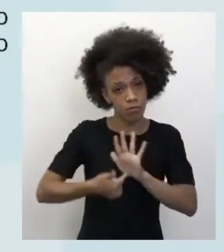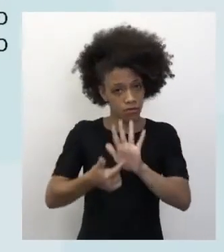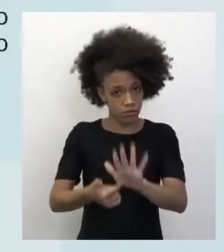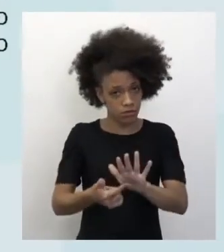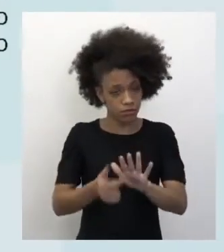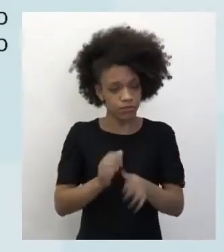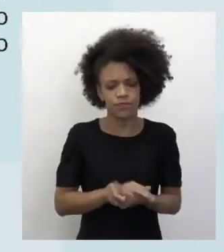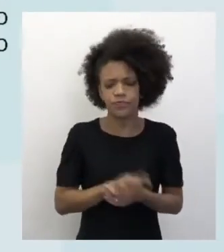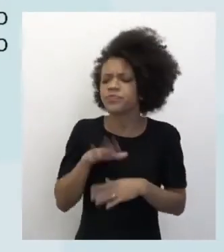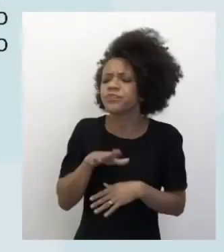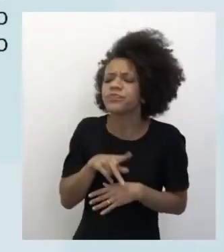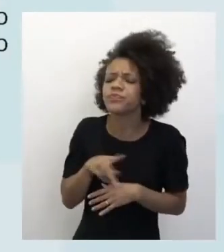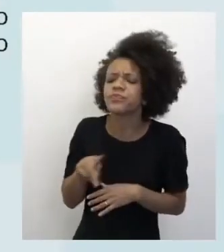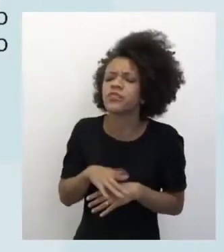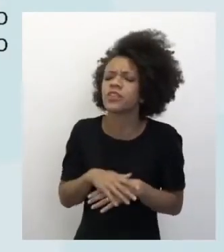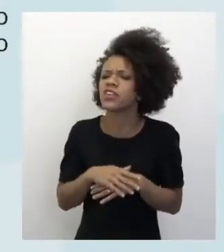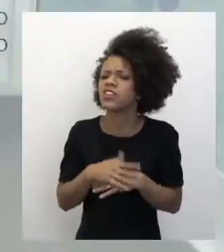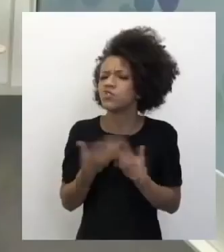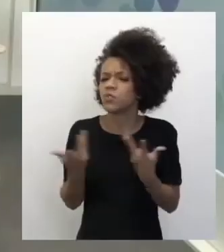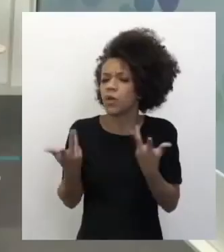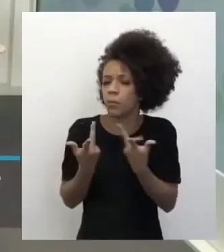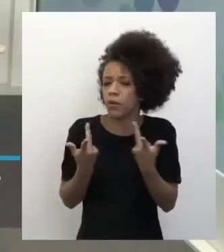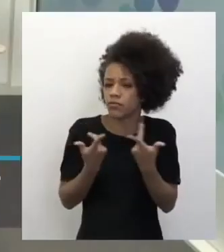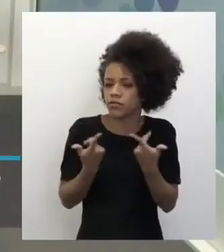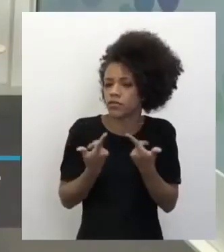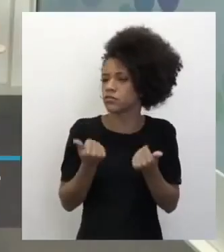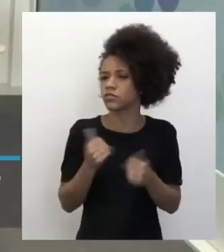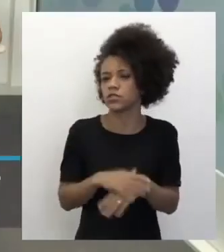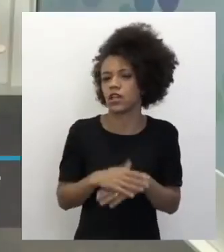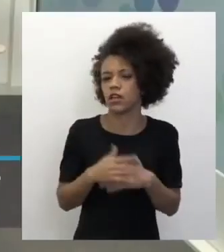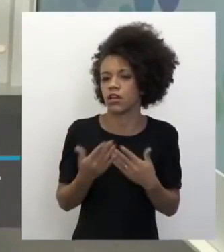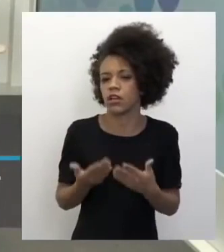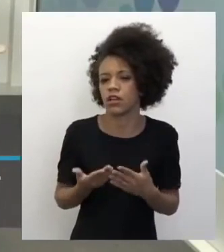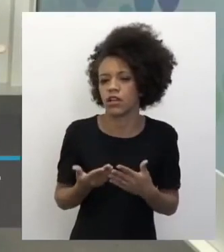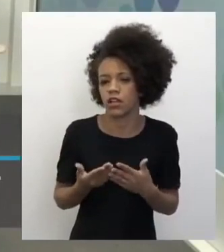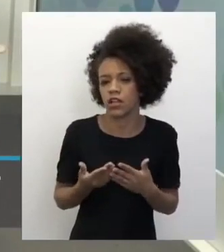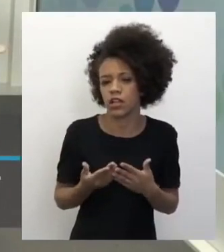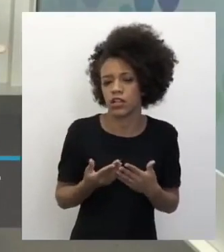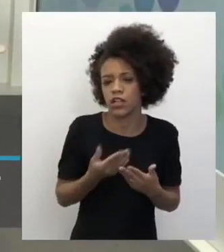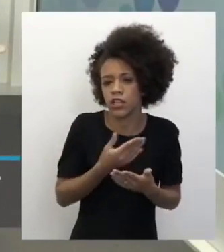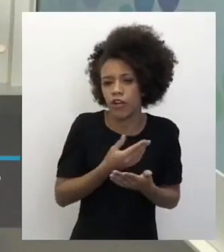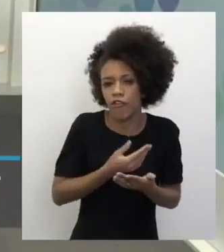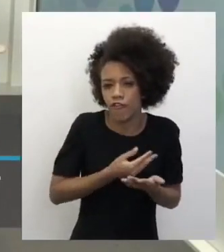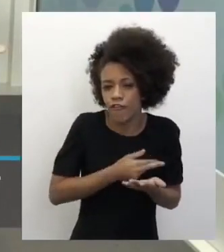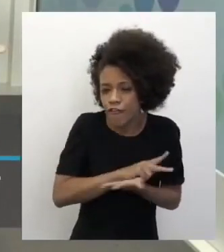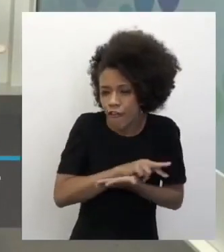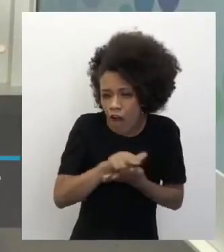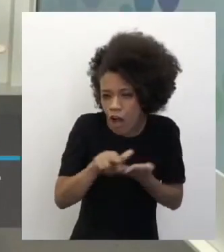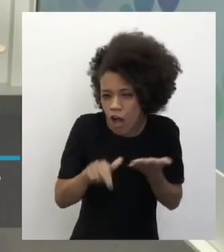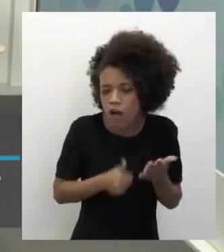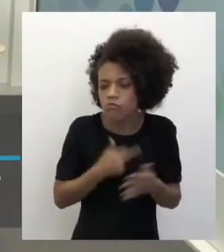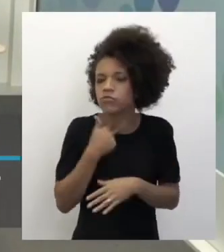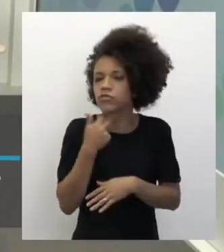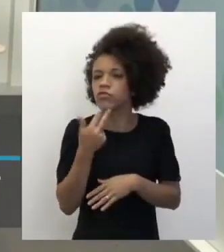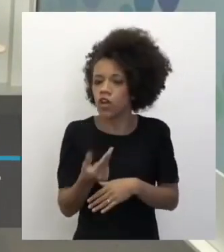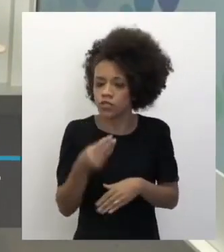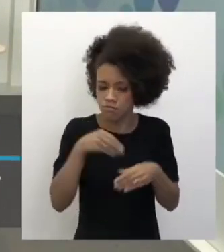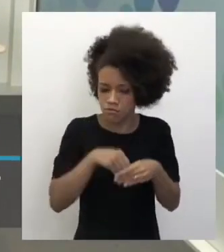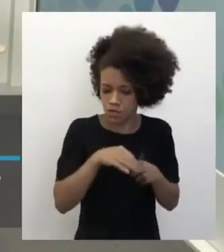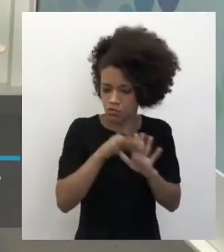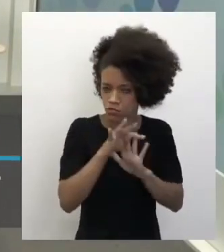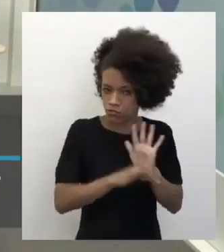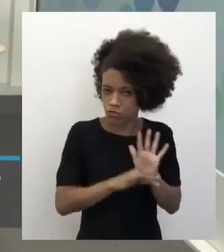Ô, Deia, não é uma riqueza essa questão das inúmeras vozes que eu tenho dentro de um texto?